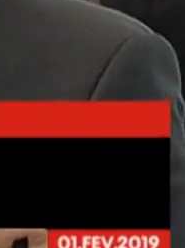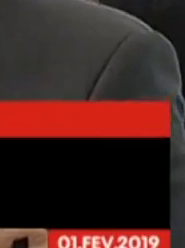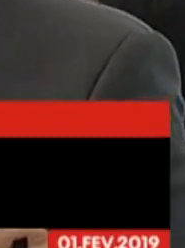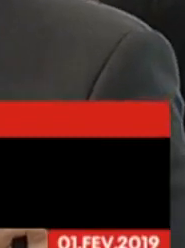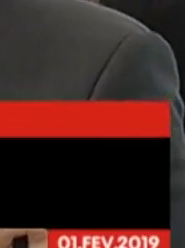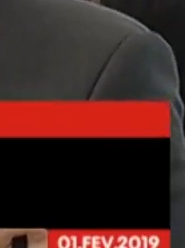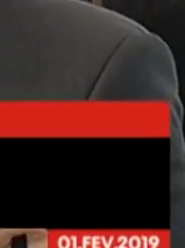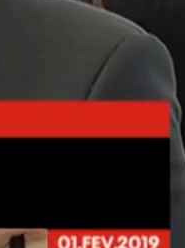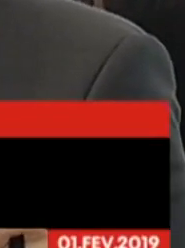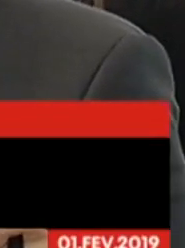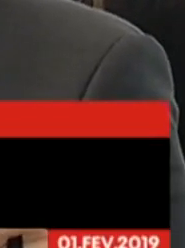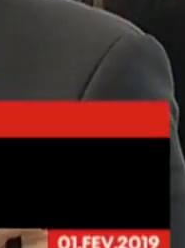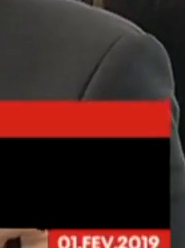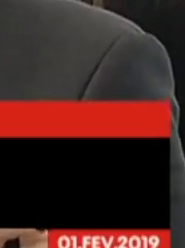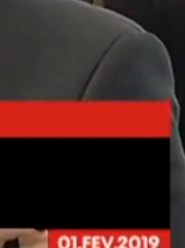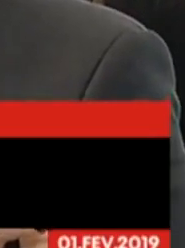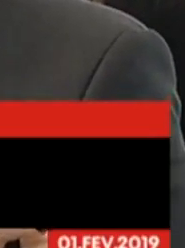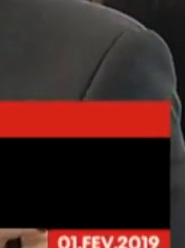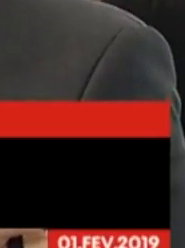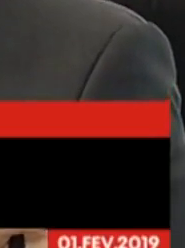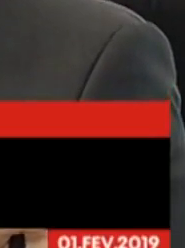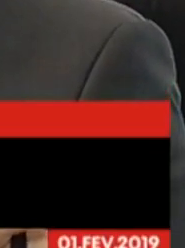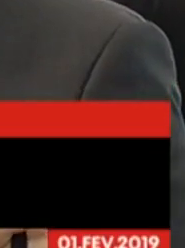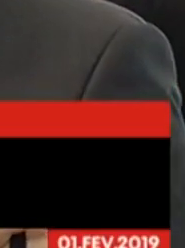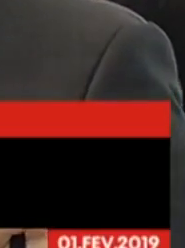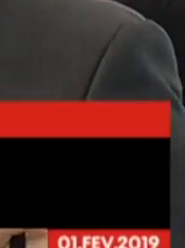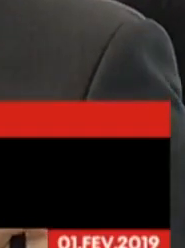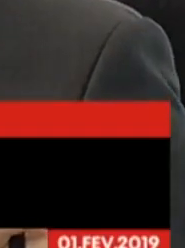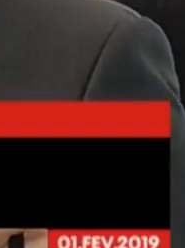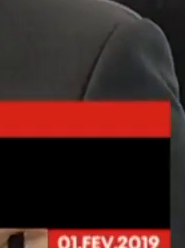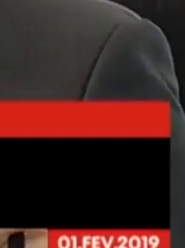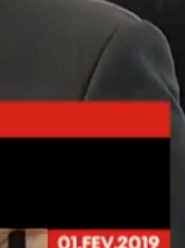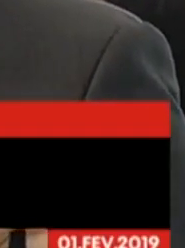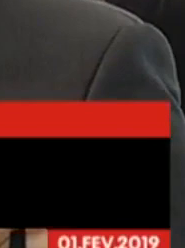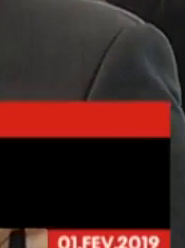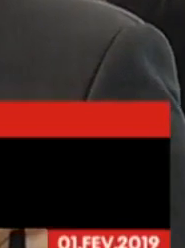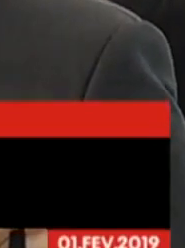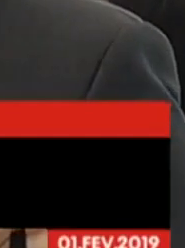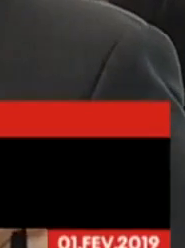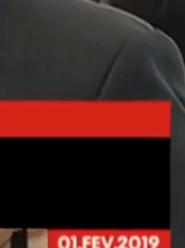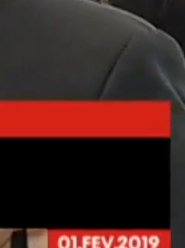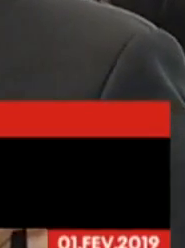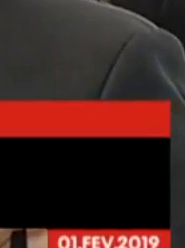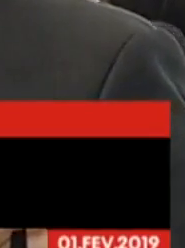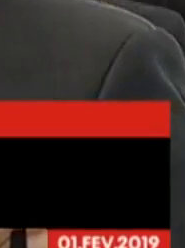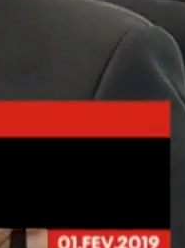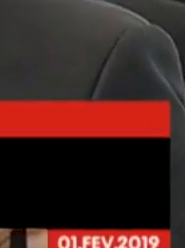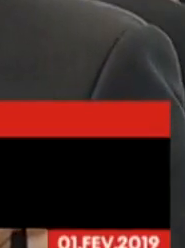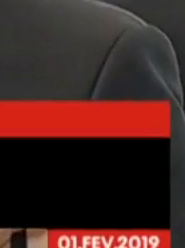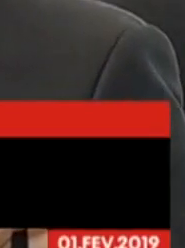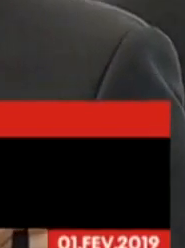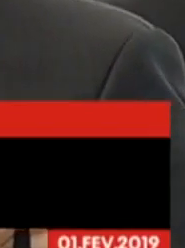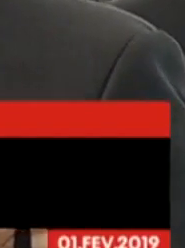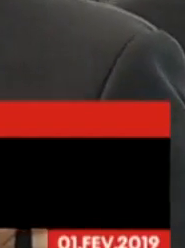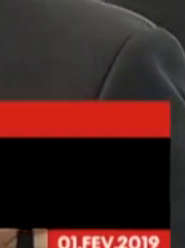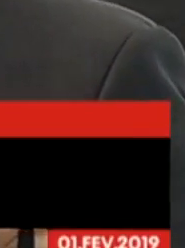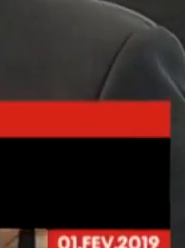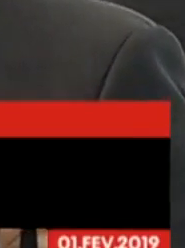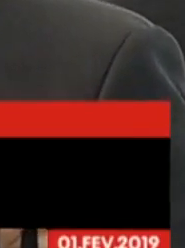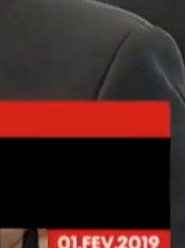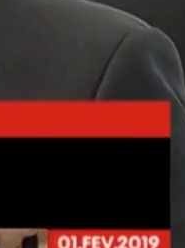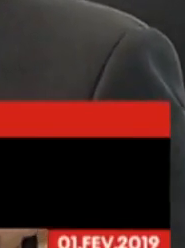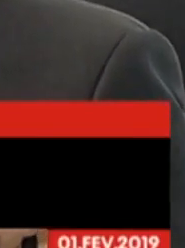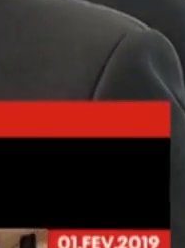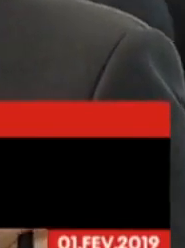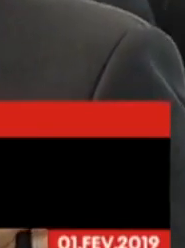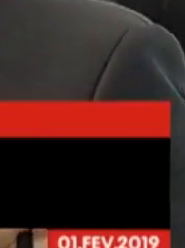momento de grave crise no Estado, que estão conscientes dessa responsabilidade e determinados a ajudar na recuperação que o